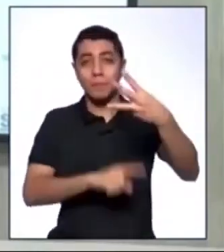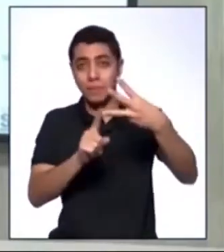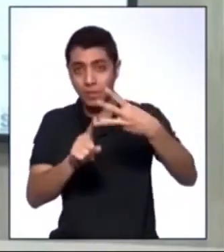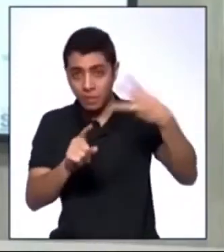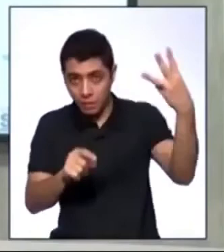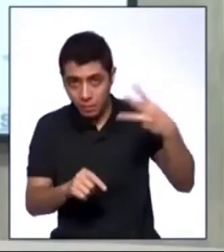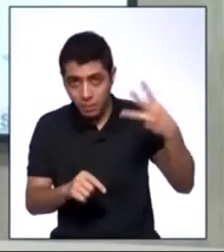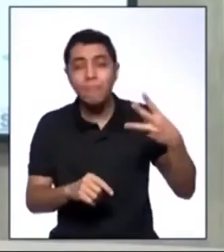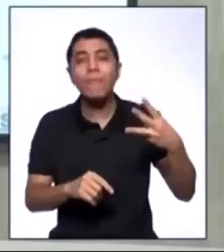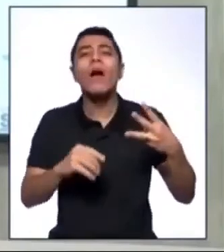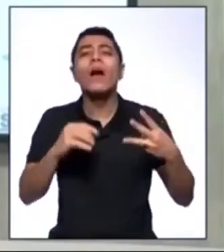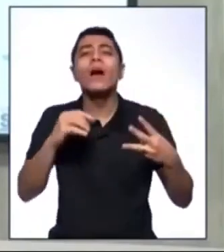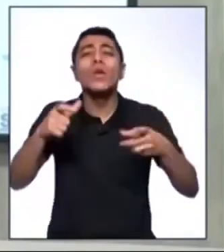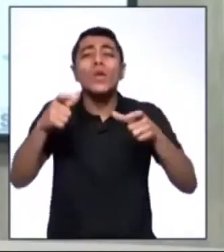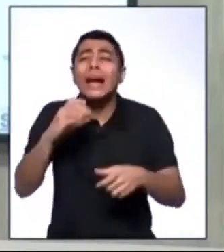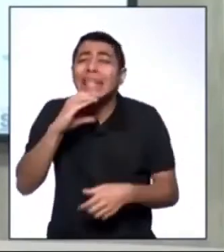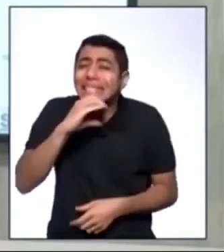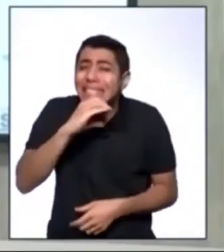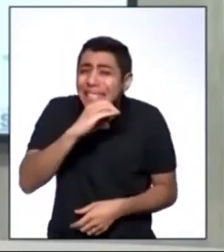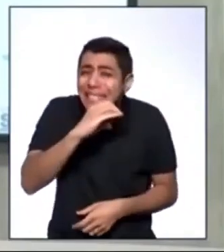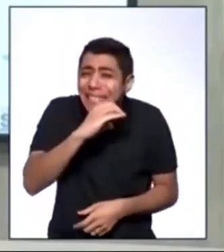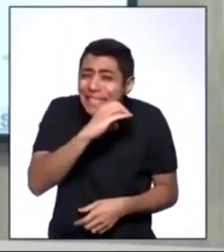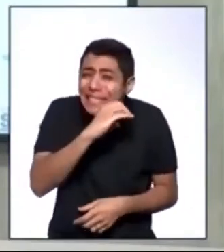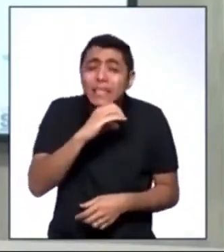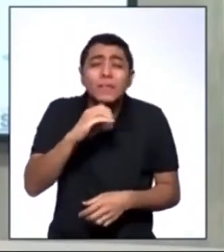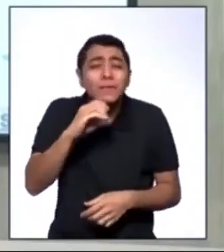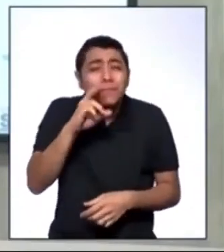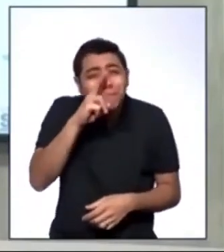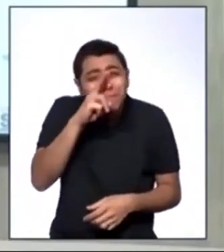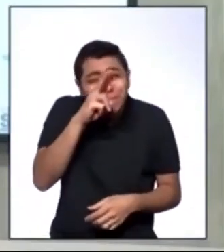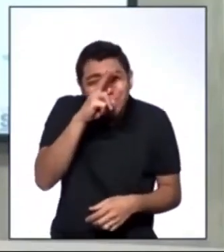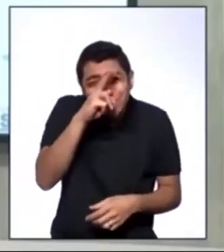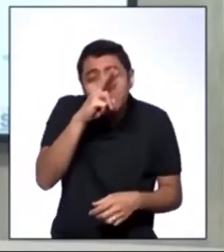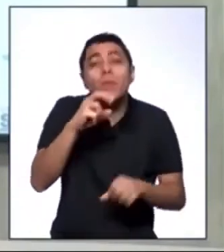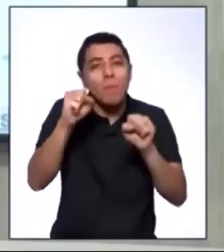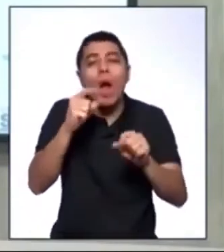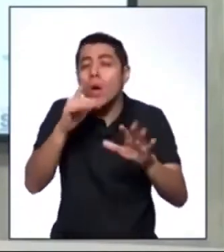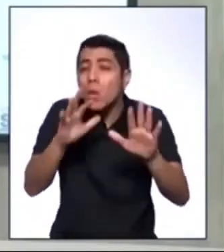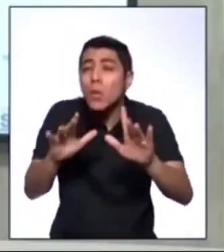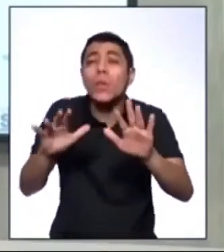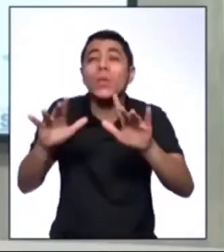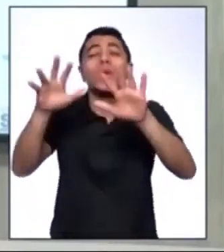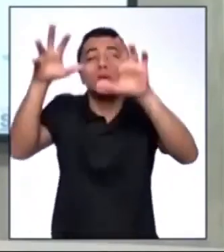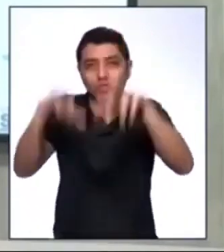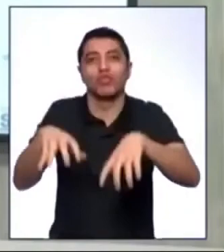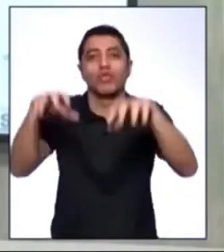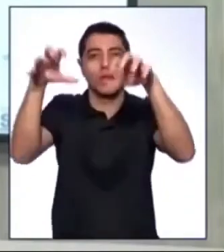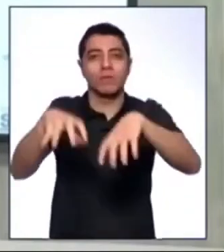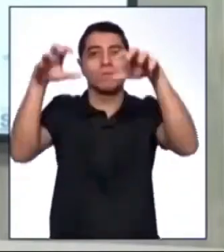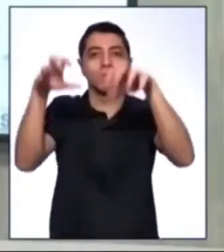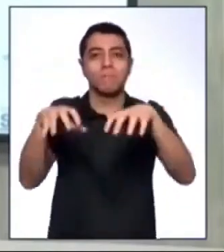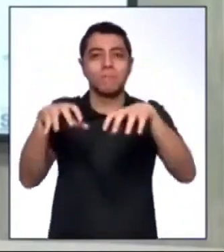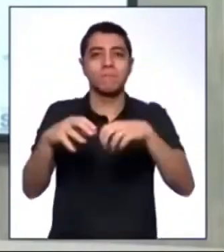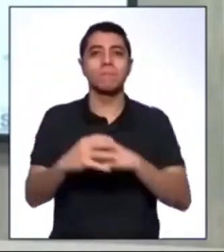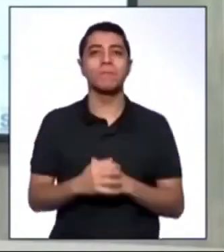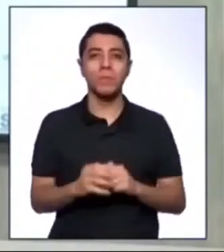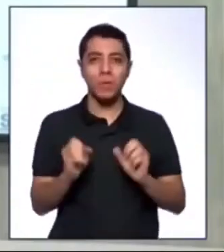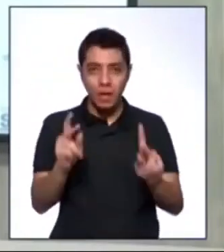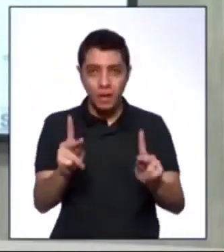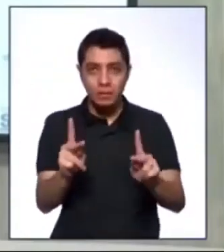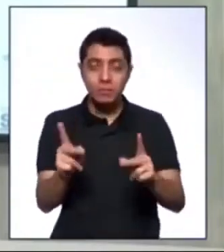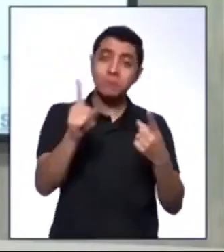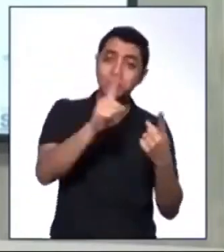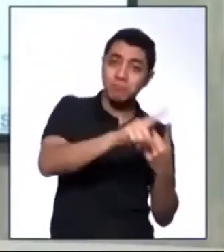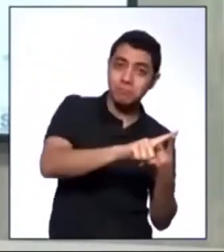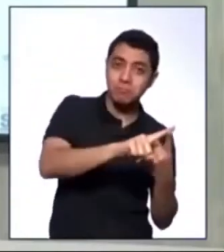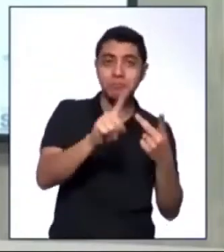quero dizer que as chuvas, elas se diferenciam em relação ao seu processo de origem. Pode ser pelo encontro de massas de ar, pode ser por barreiras